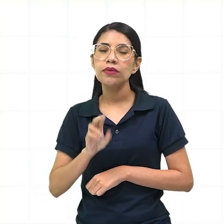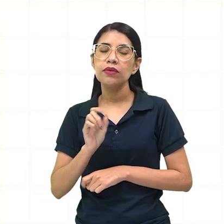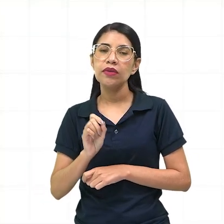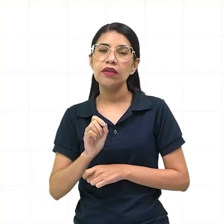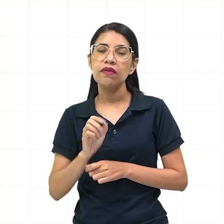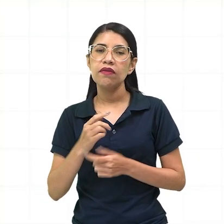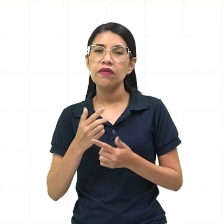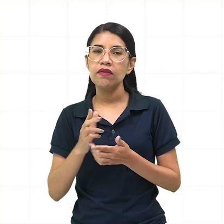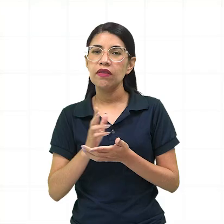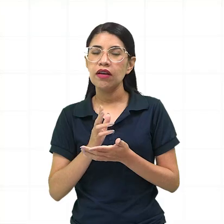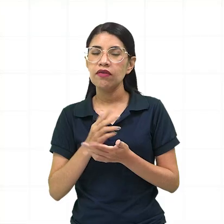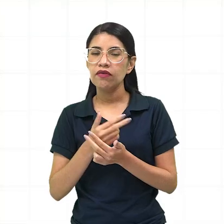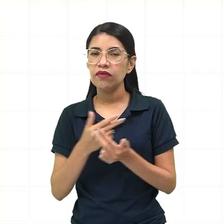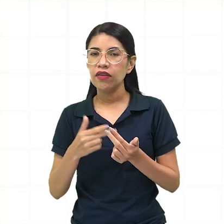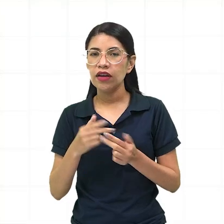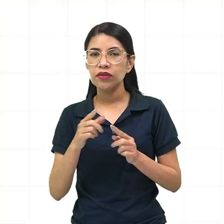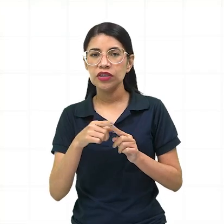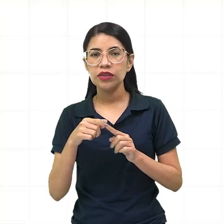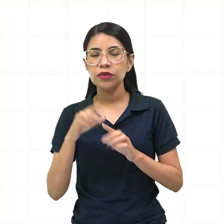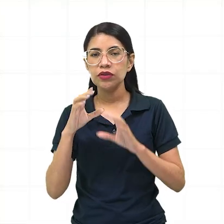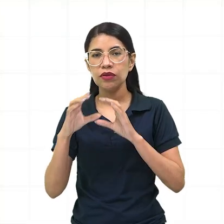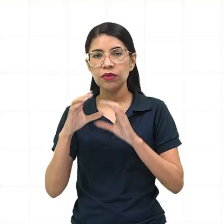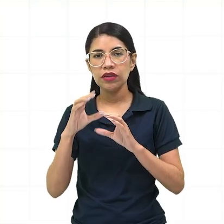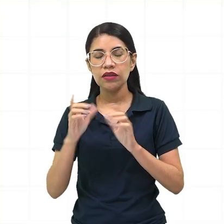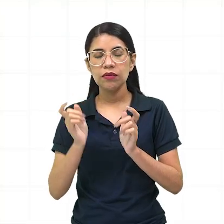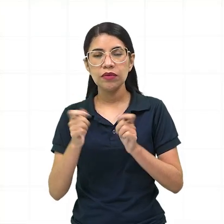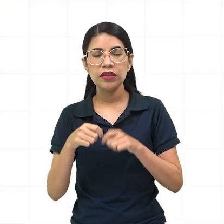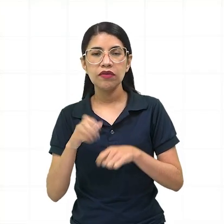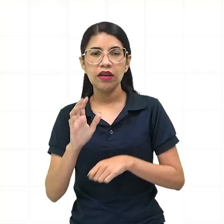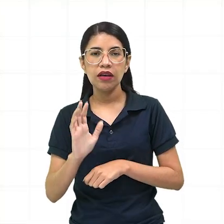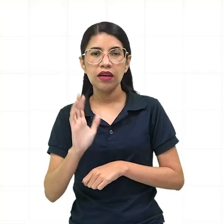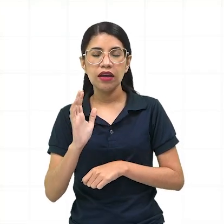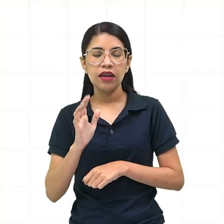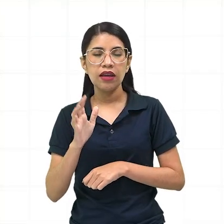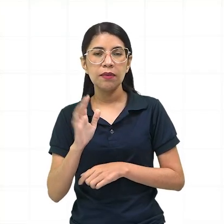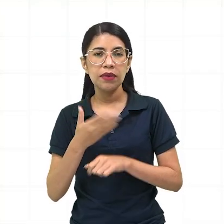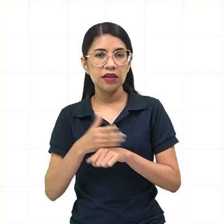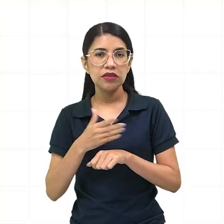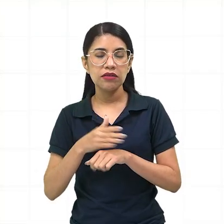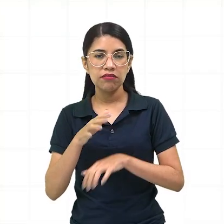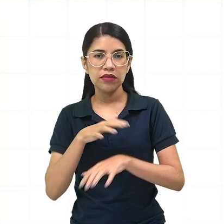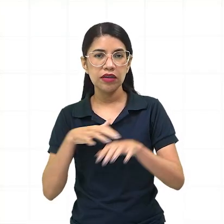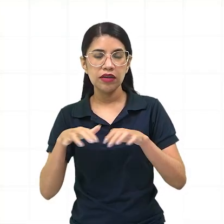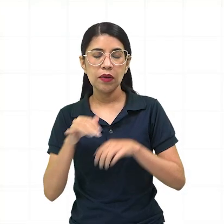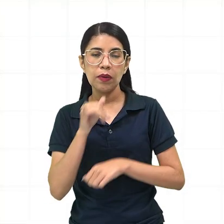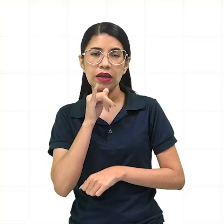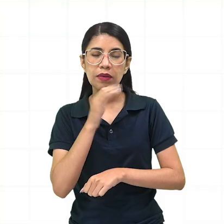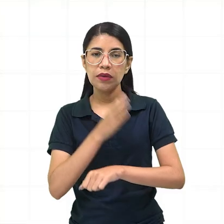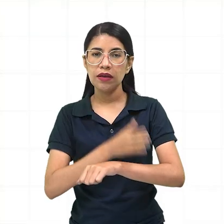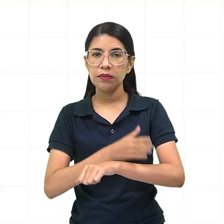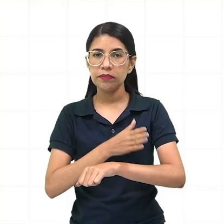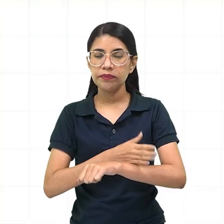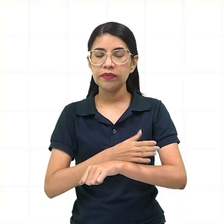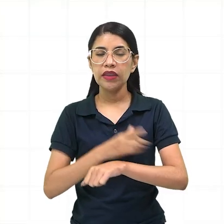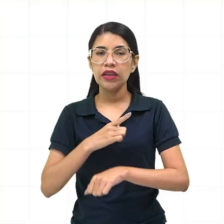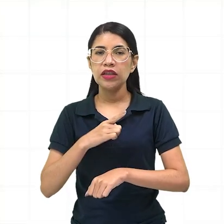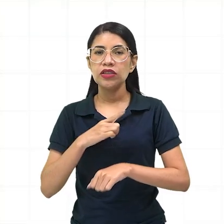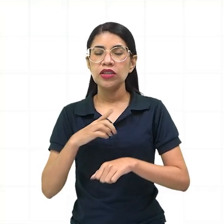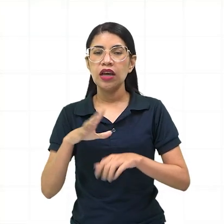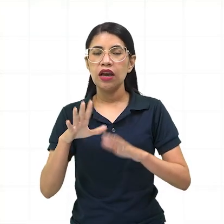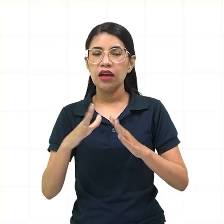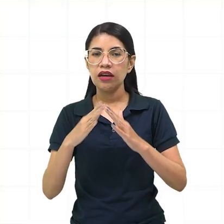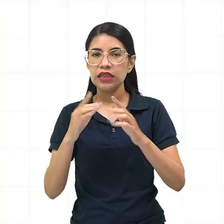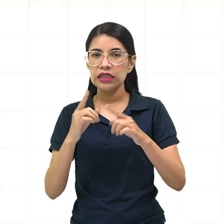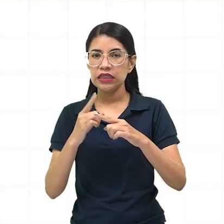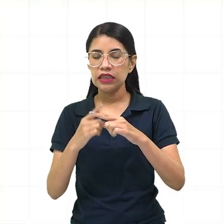muitas linguagens para poder comunicar seus rituais. Por exemplo, na Idade Média, nós vamos ver o marco das catedrais,